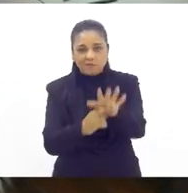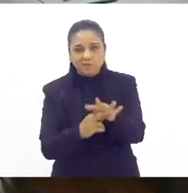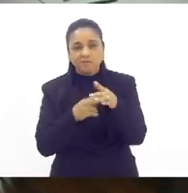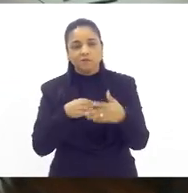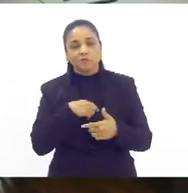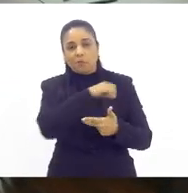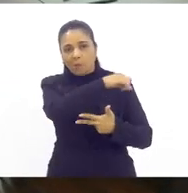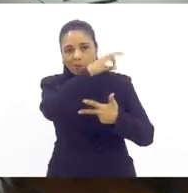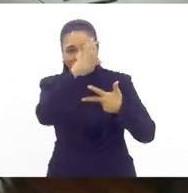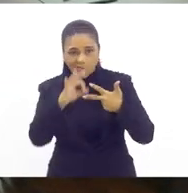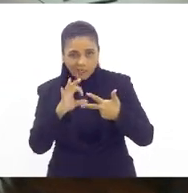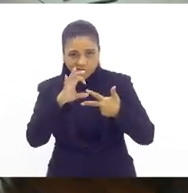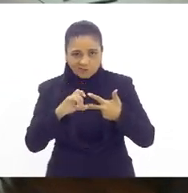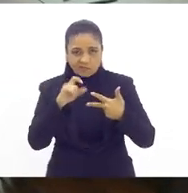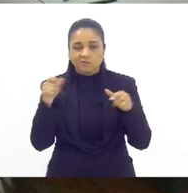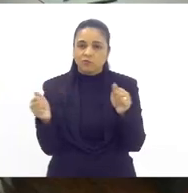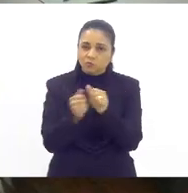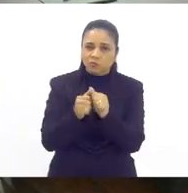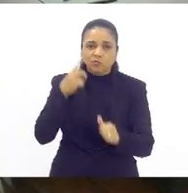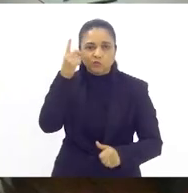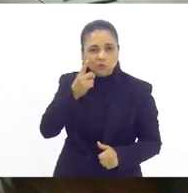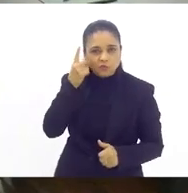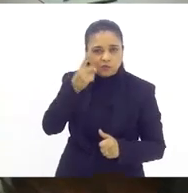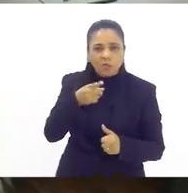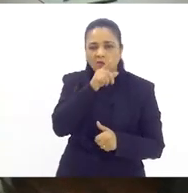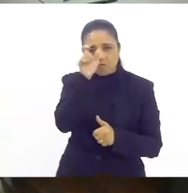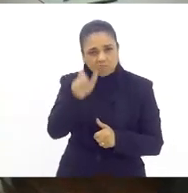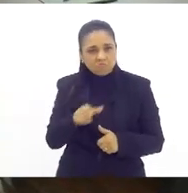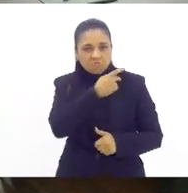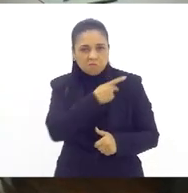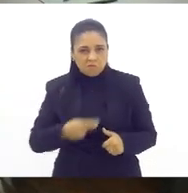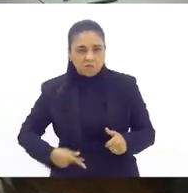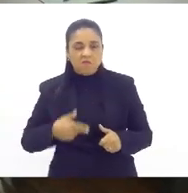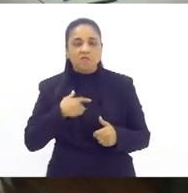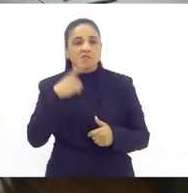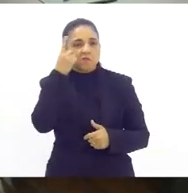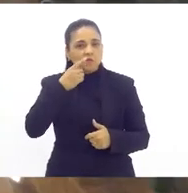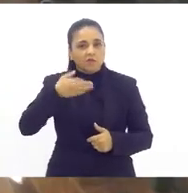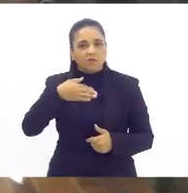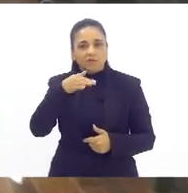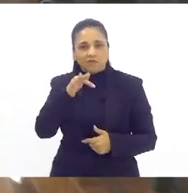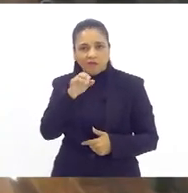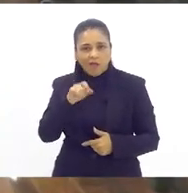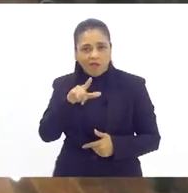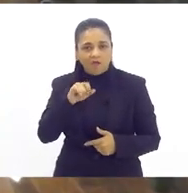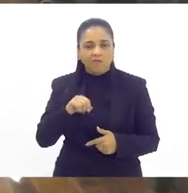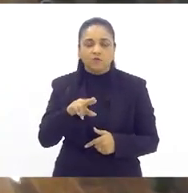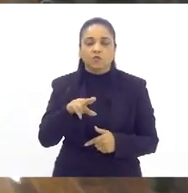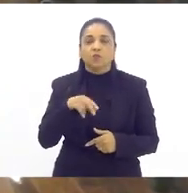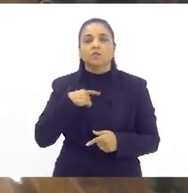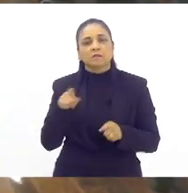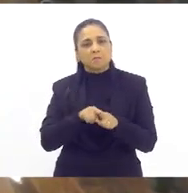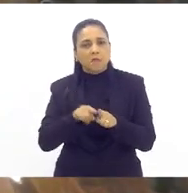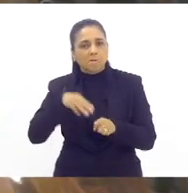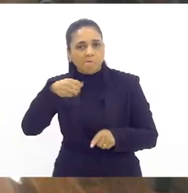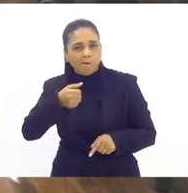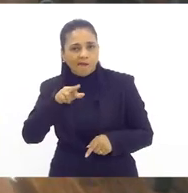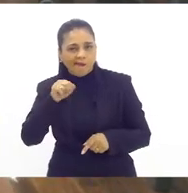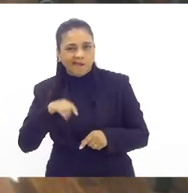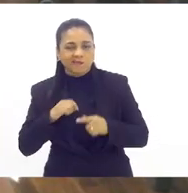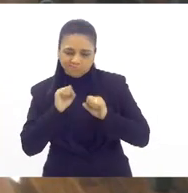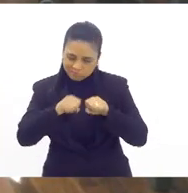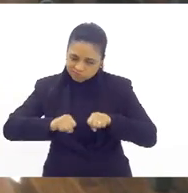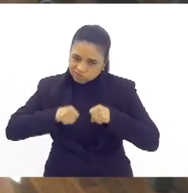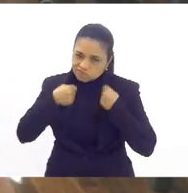Executivo mas junto com outros parlamentares vossa excelência Deputado Flávio Serafim deputada Marta Rocha mas o esforço dos